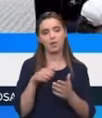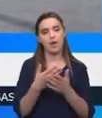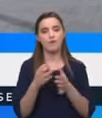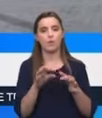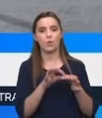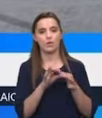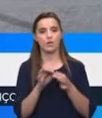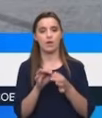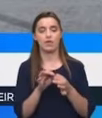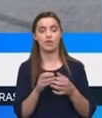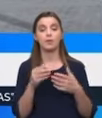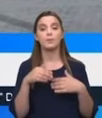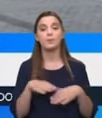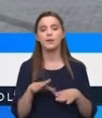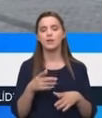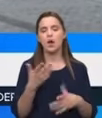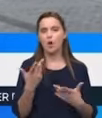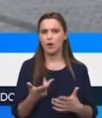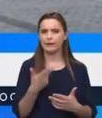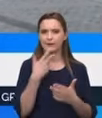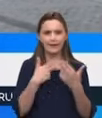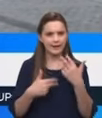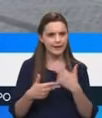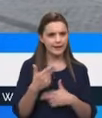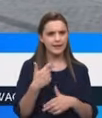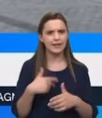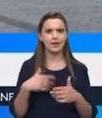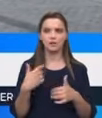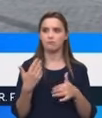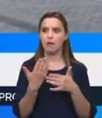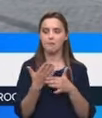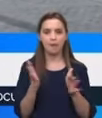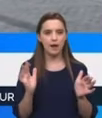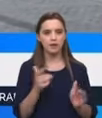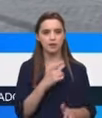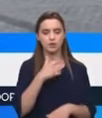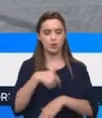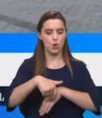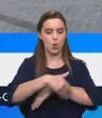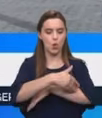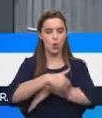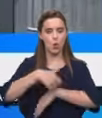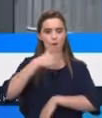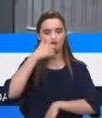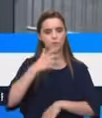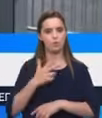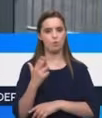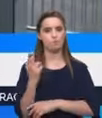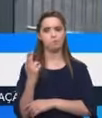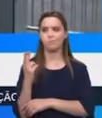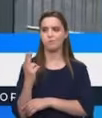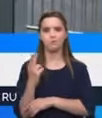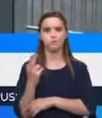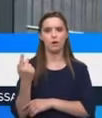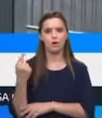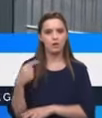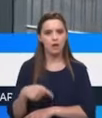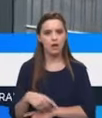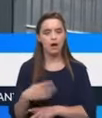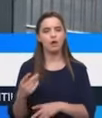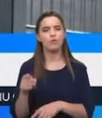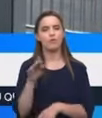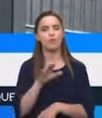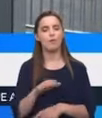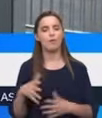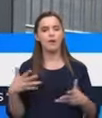façam críticas tão a descoberto e com pessoas armadas nas ruas, num quadro de uma guerra que tem sido polémica, no quadro